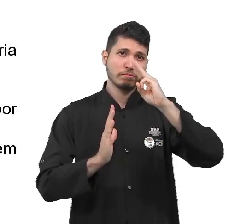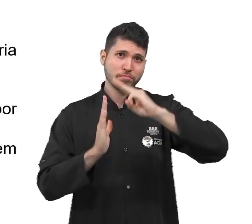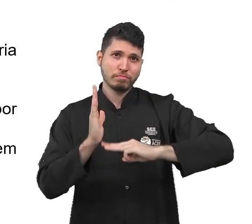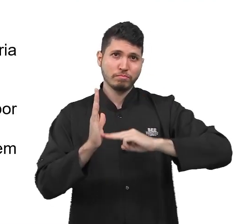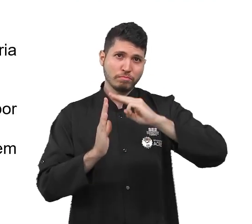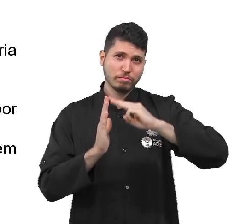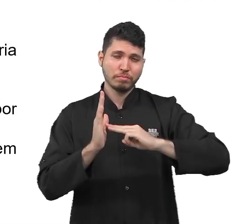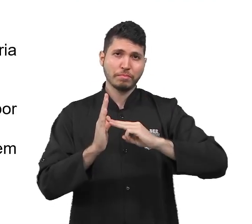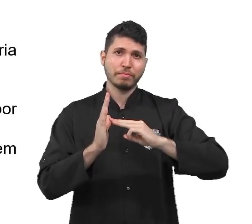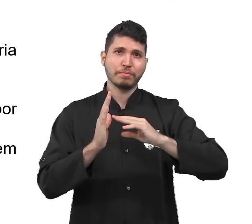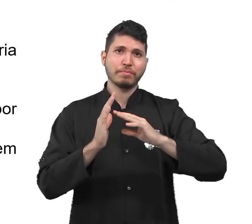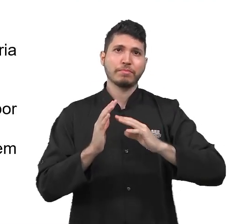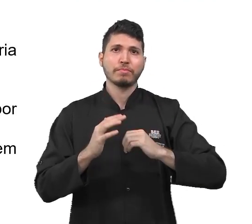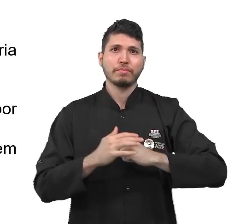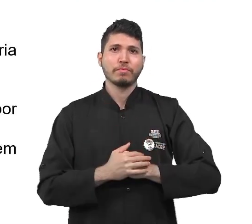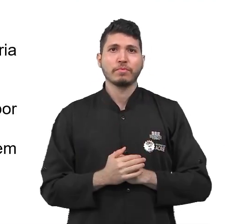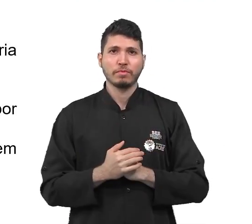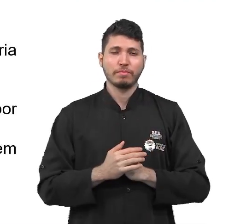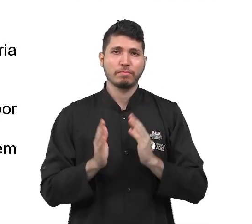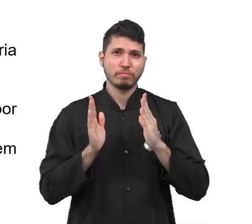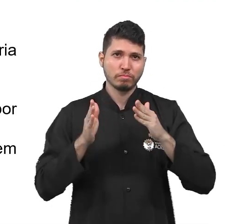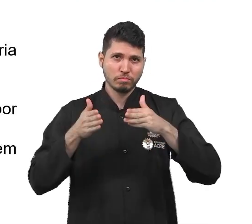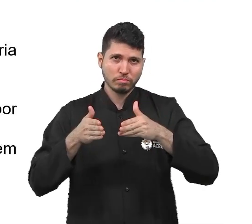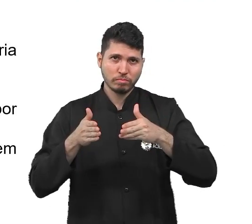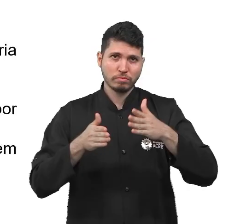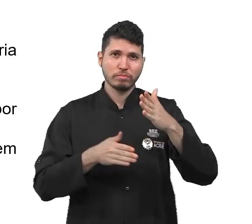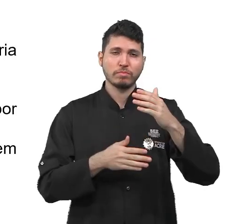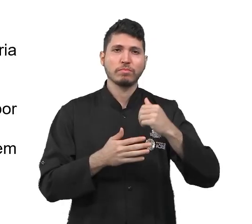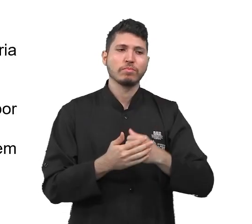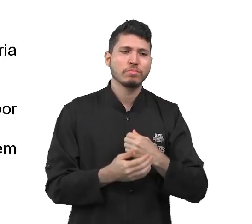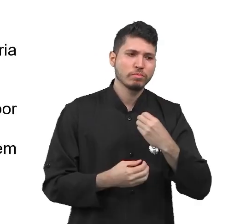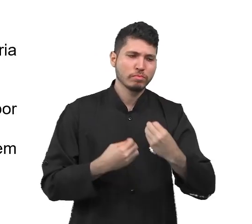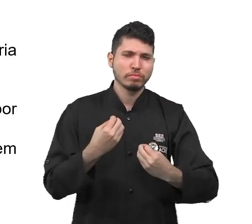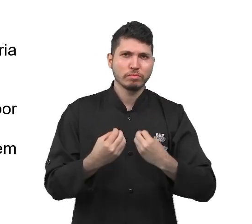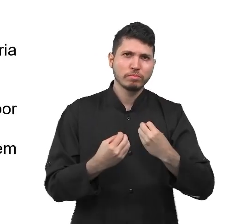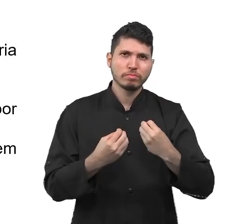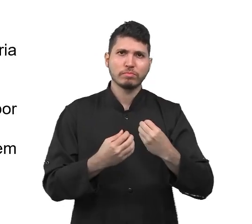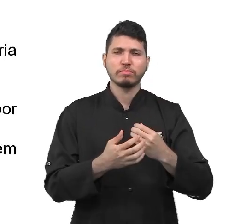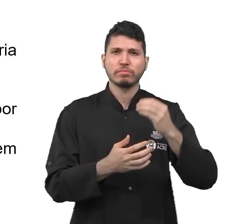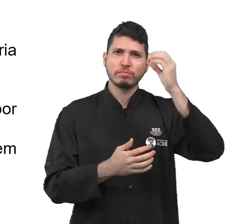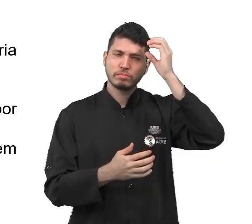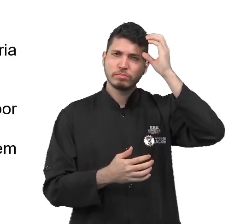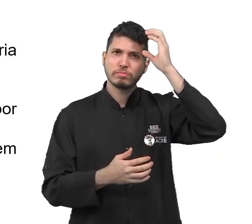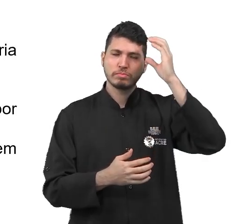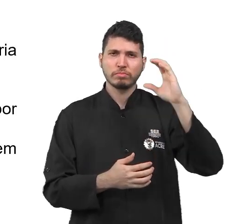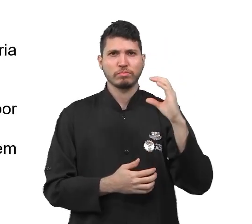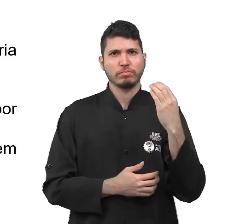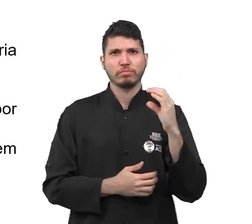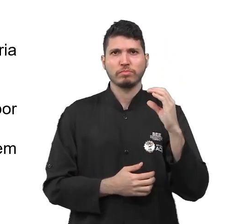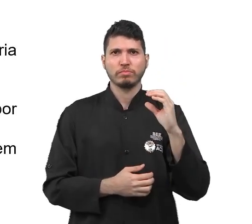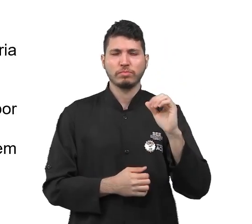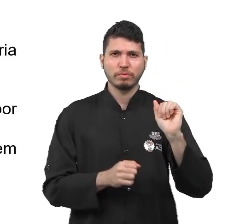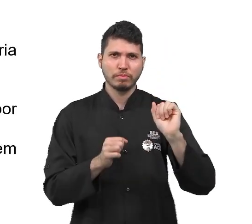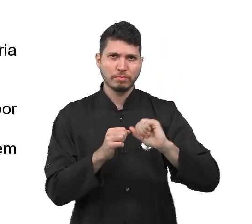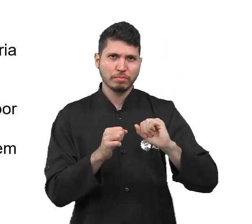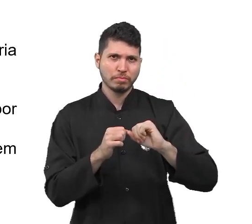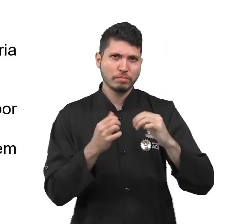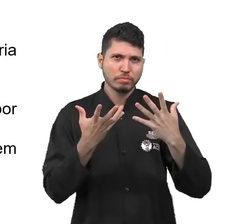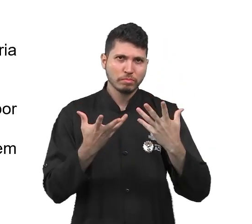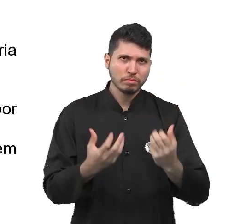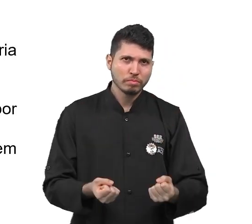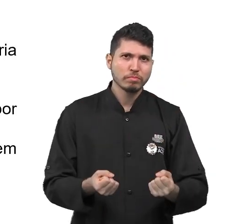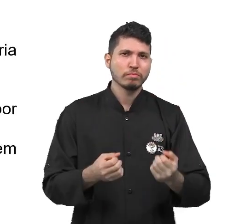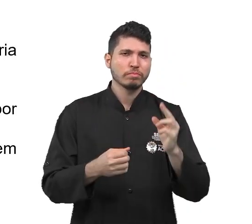ciência. Busca compreender como o conhecimento científico é produzido, validado